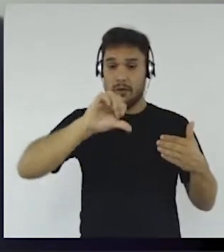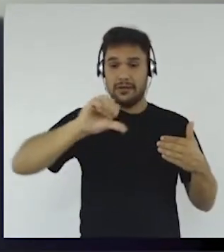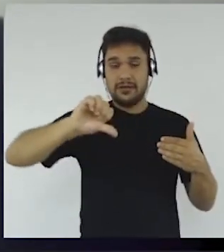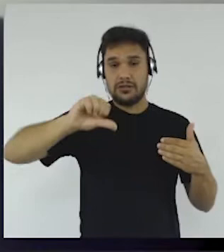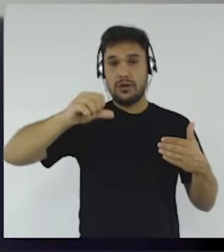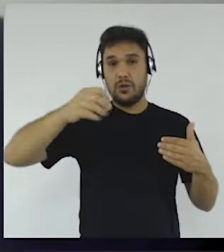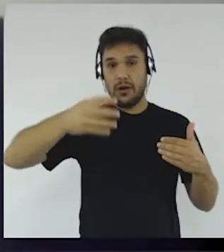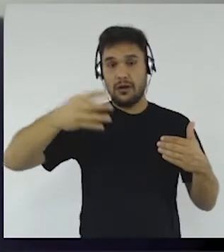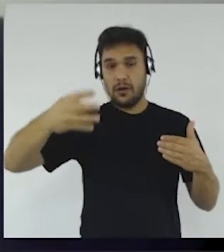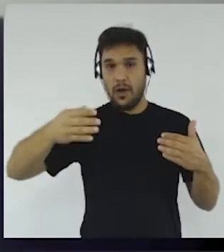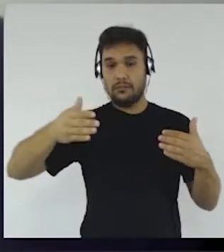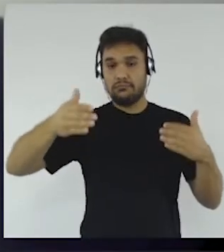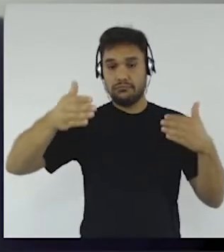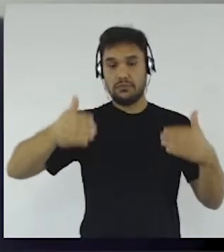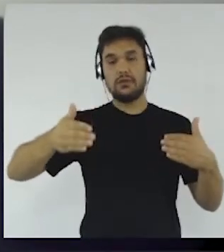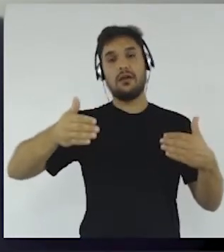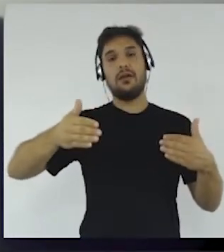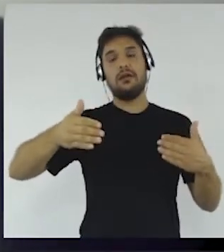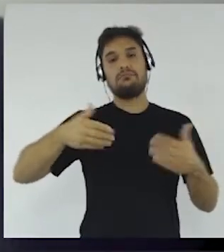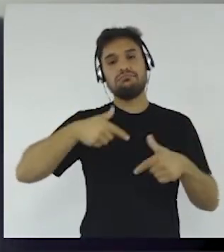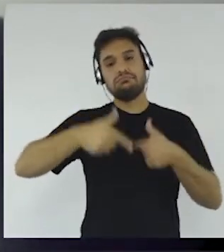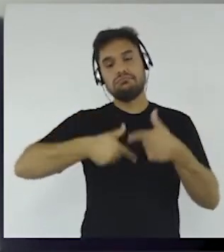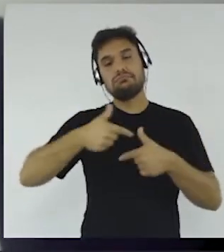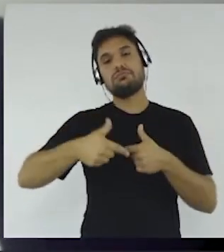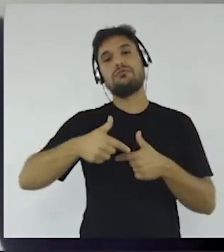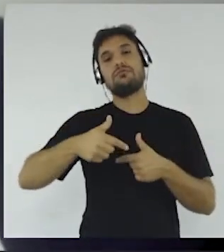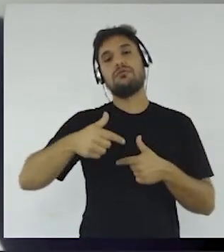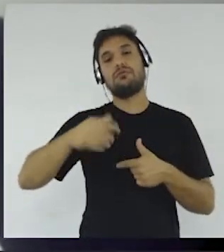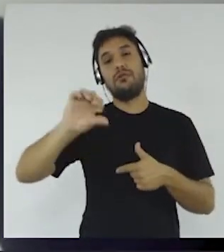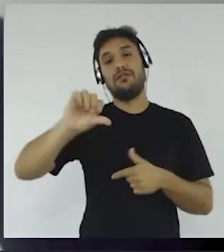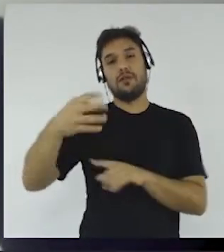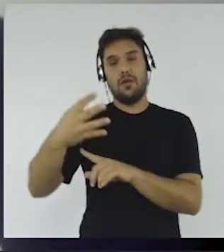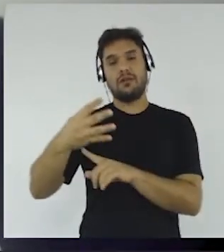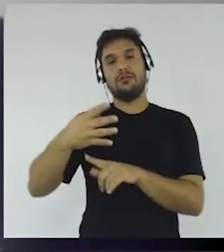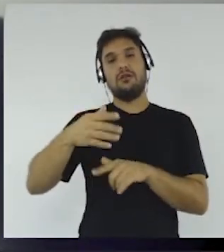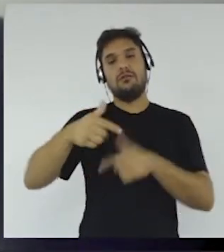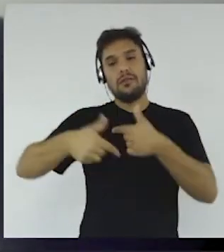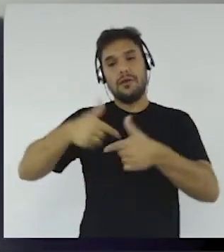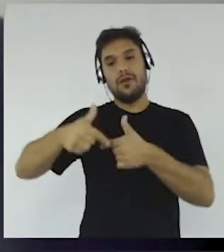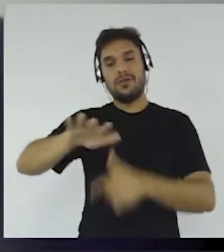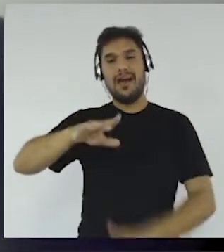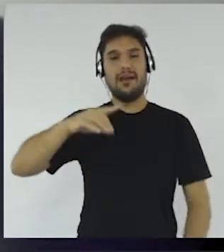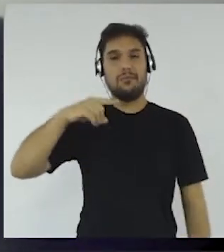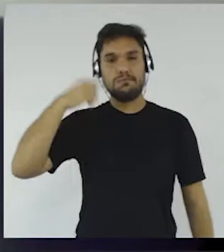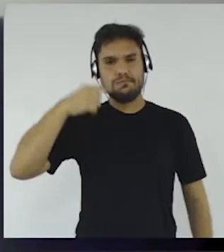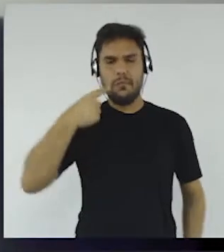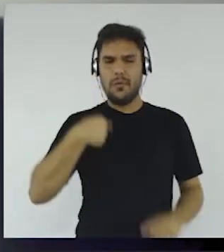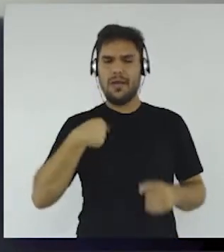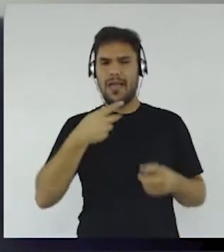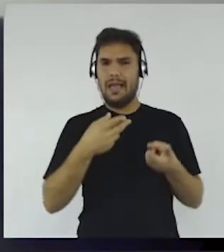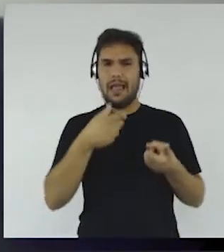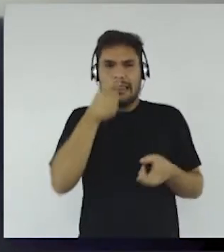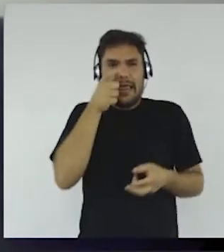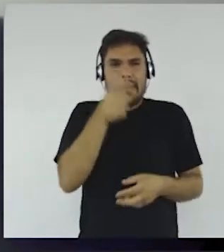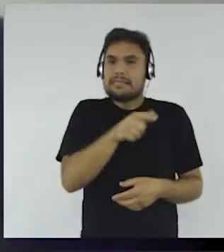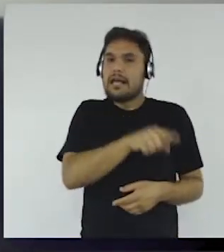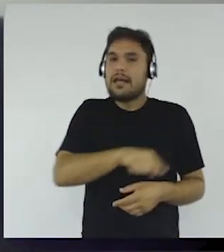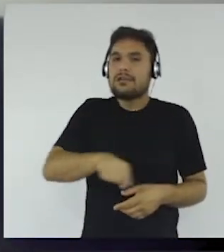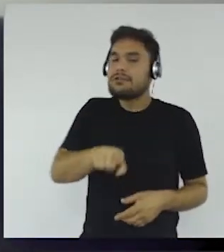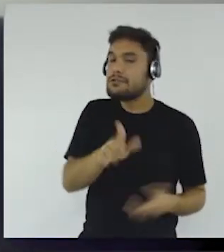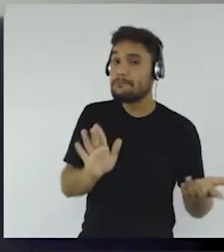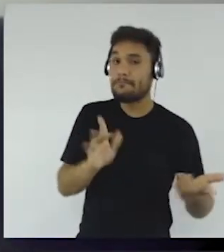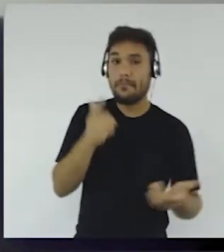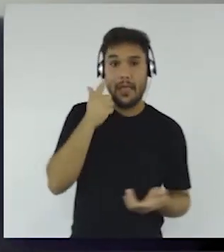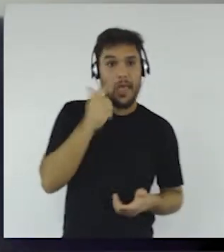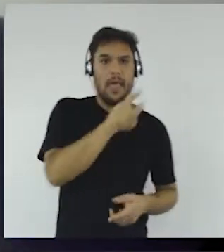1944, exerceu a advocacia. Por que eu falei do que me chamou a atenção? Porque ele